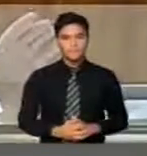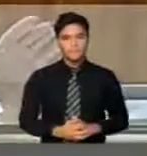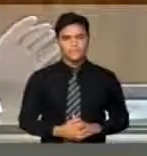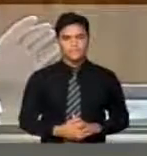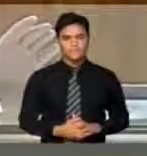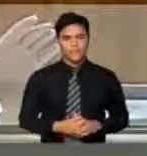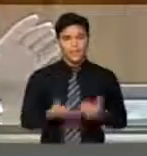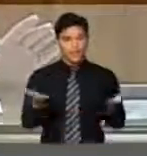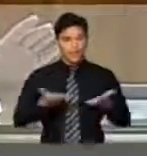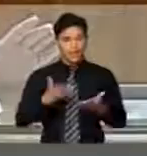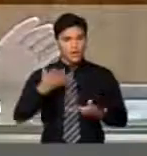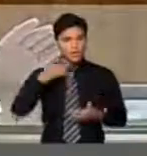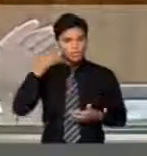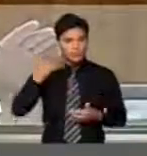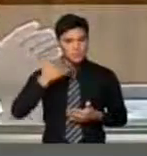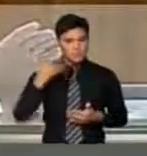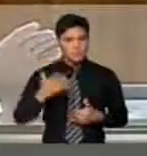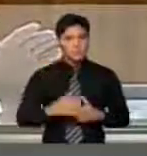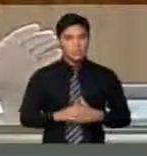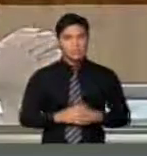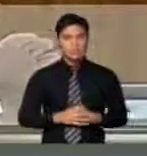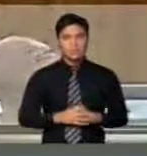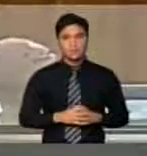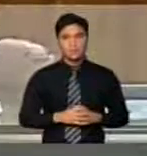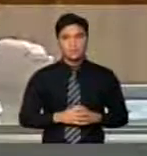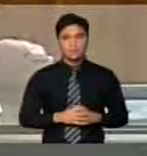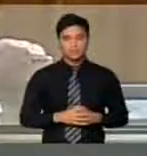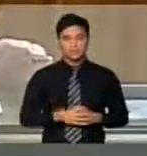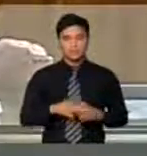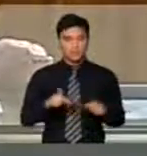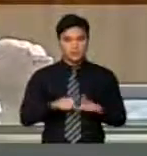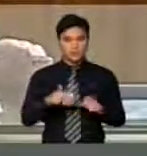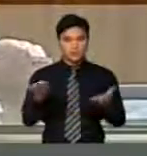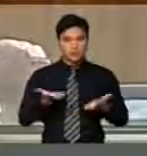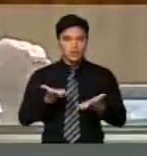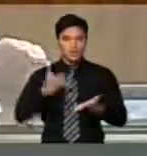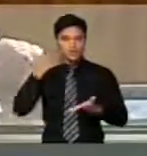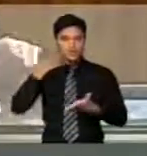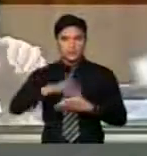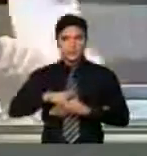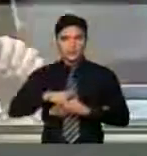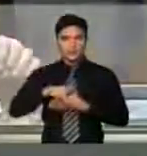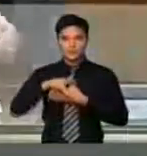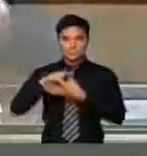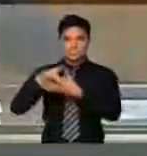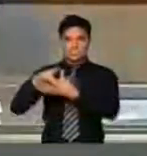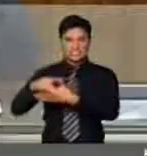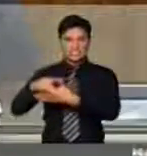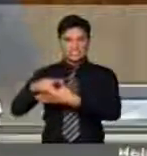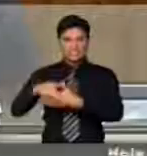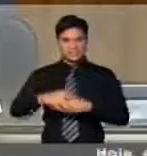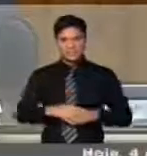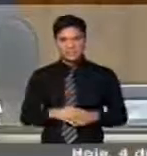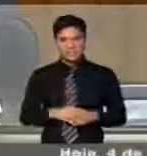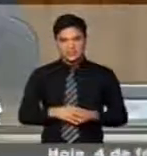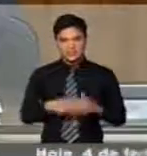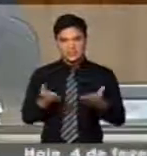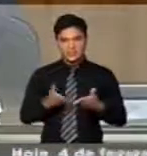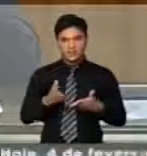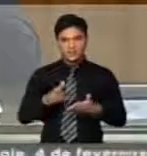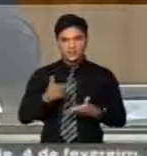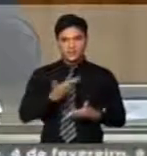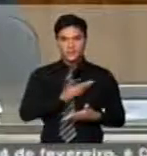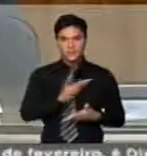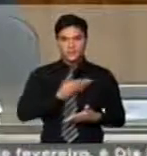Vou passar a palavra agora, tá? Nós estamos indo em declaração de líderes, e eu vou passar a palavra para o meu